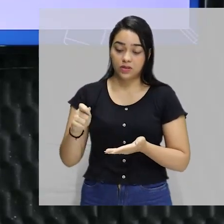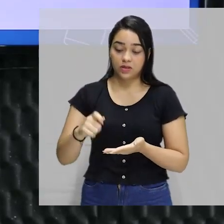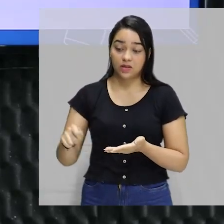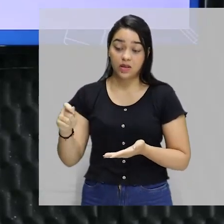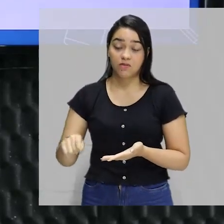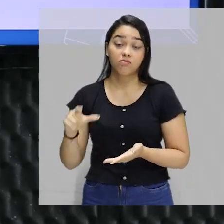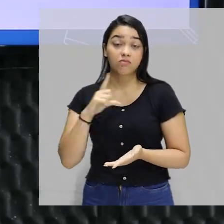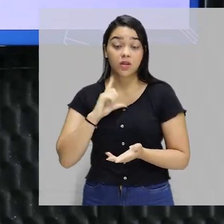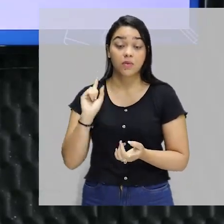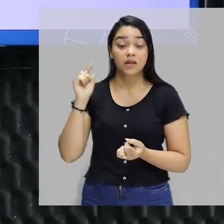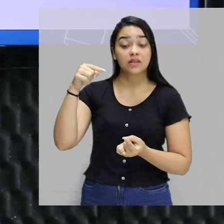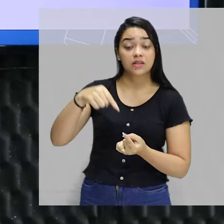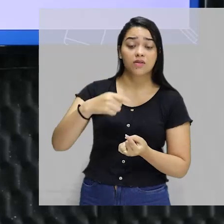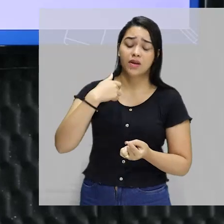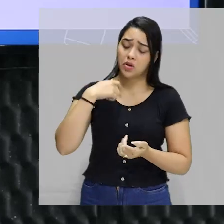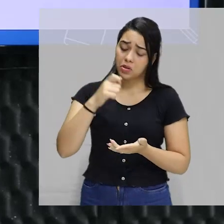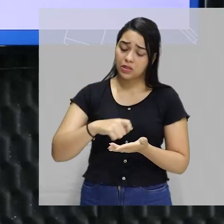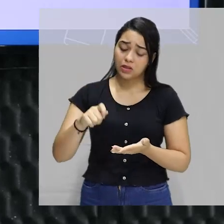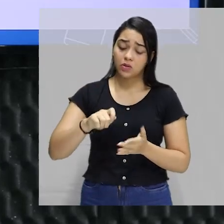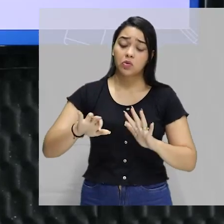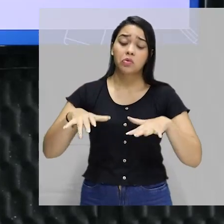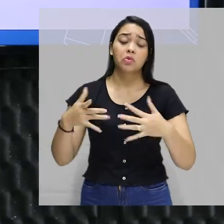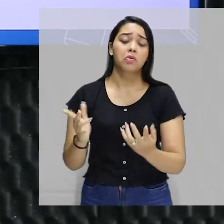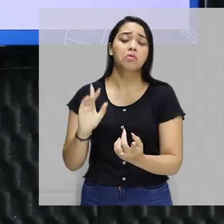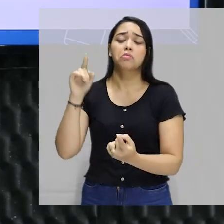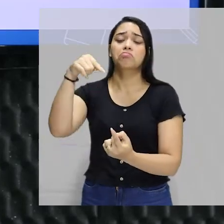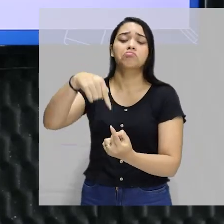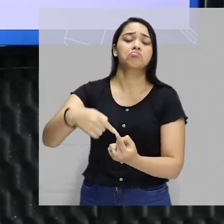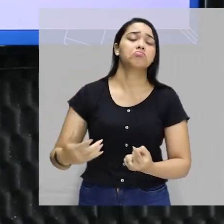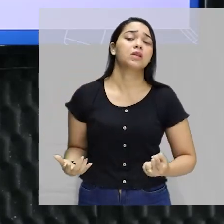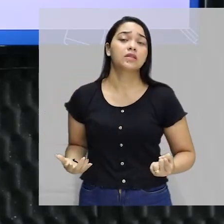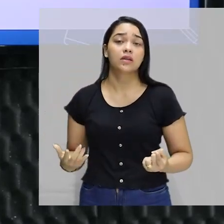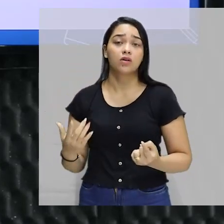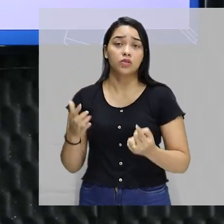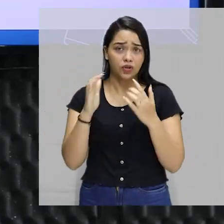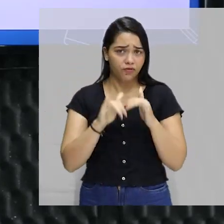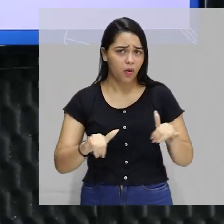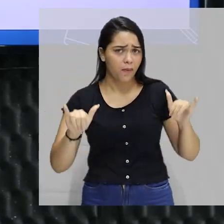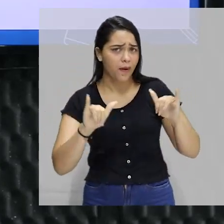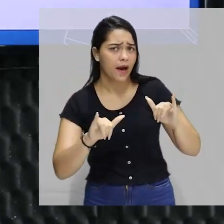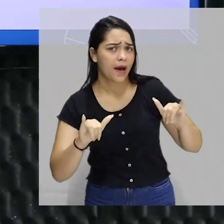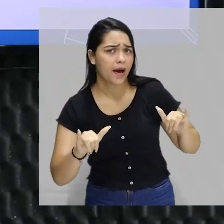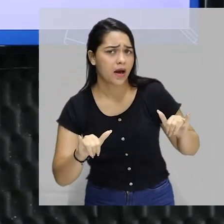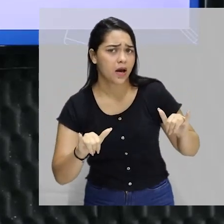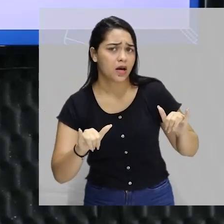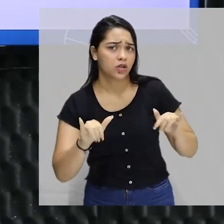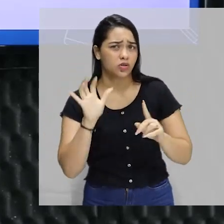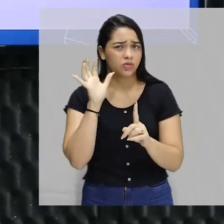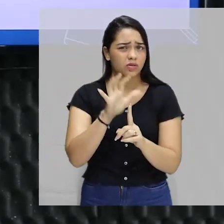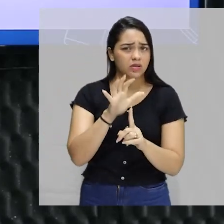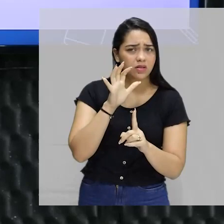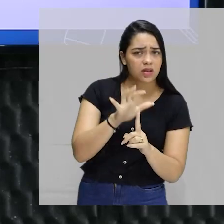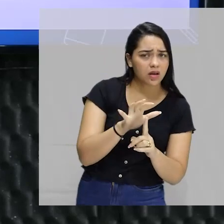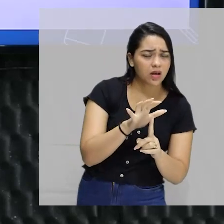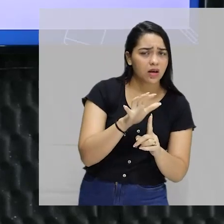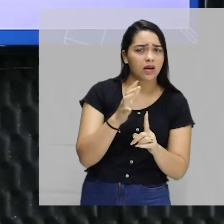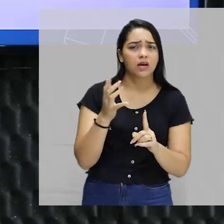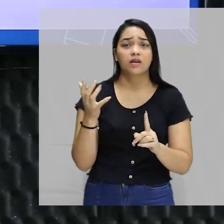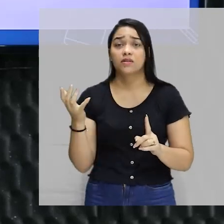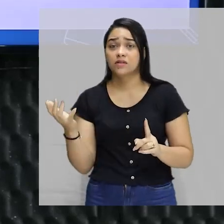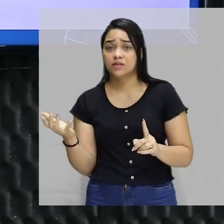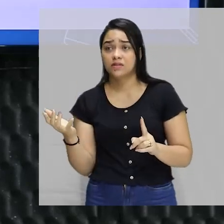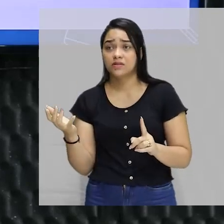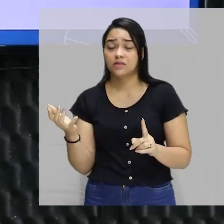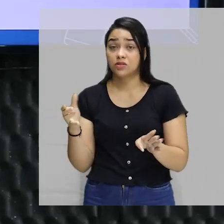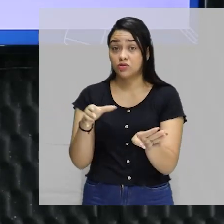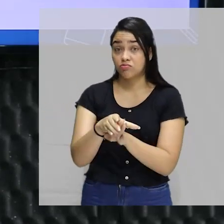eu tenho uma intenção. Eu estou escrevendo com qual intenção? A intenção de informar, de convencer, de persuadir,